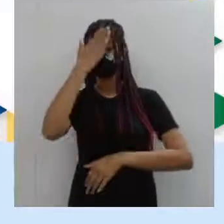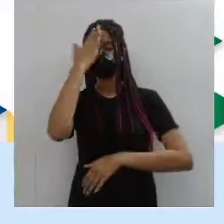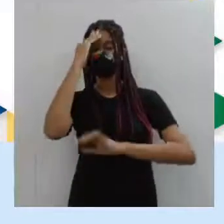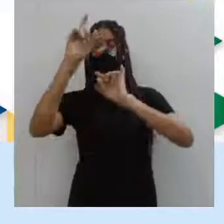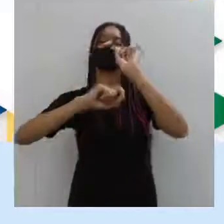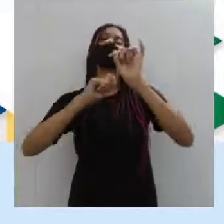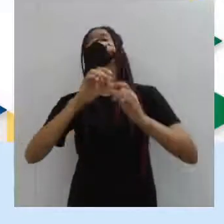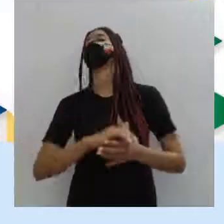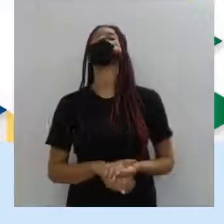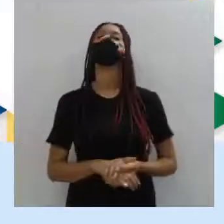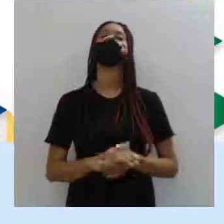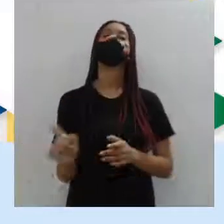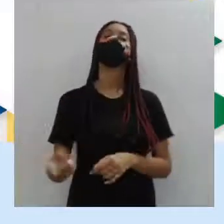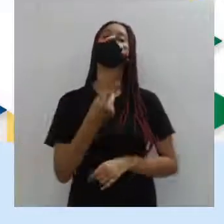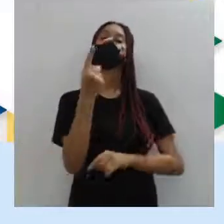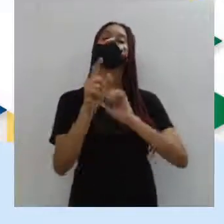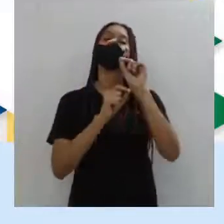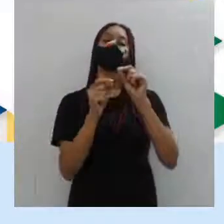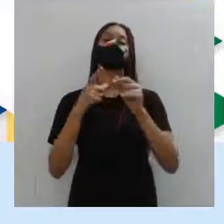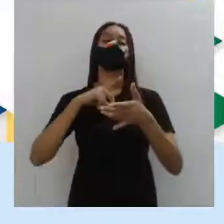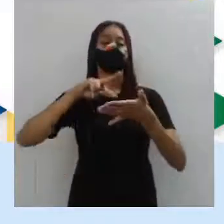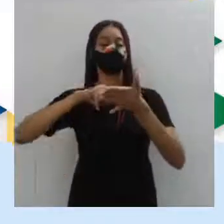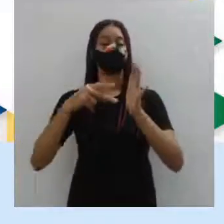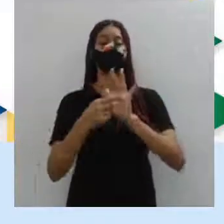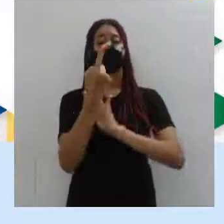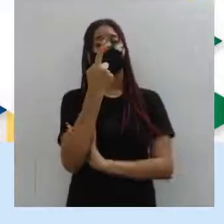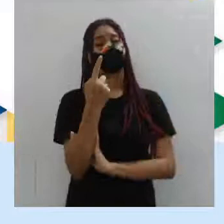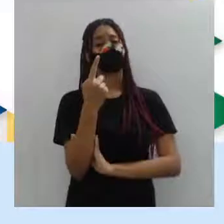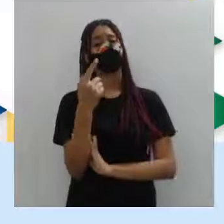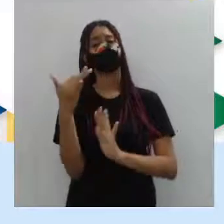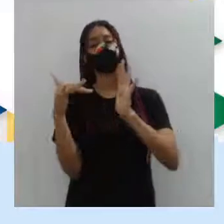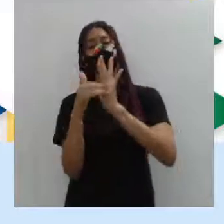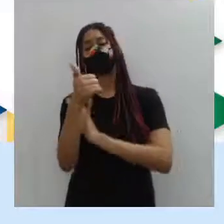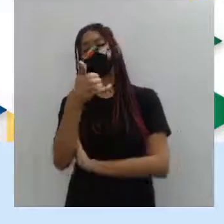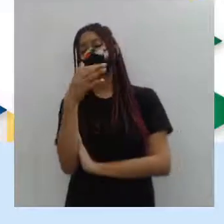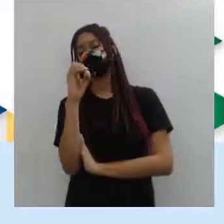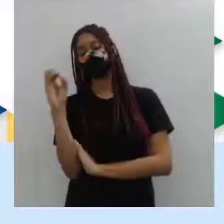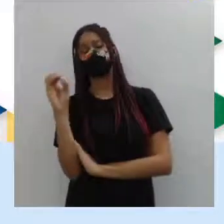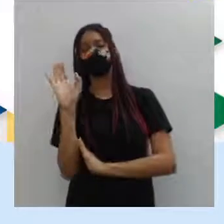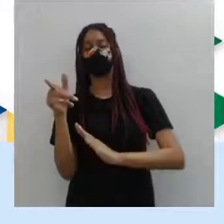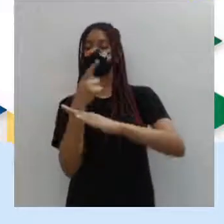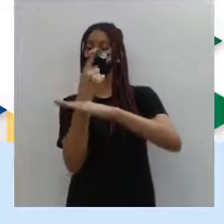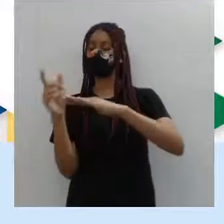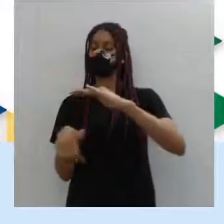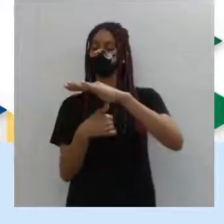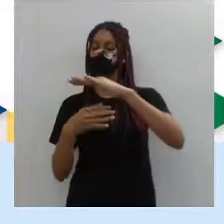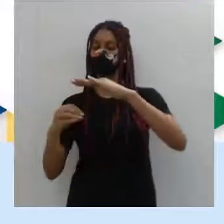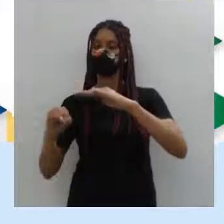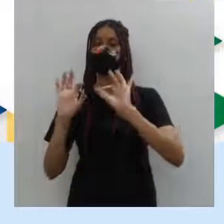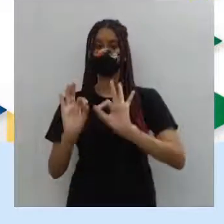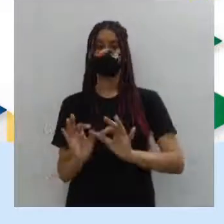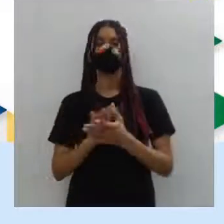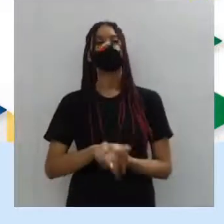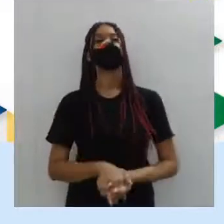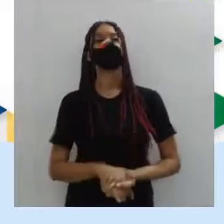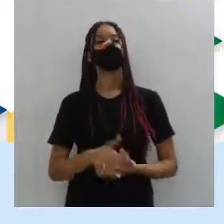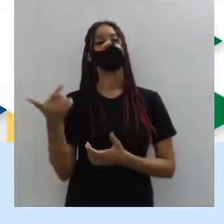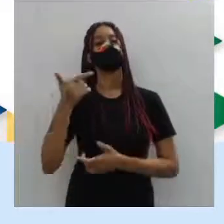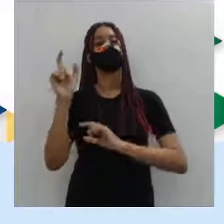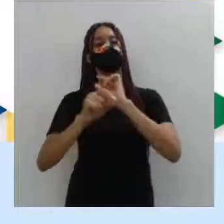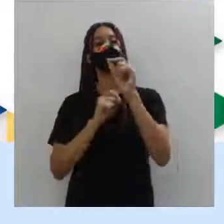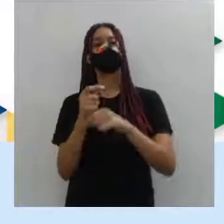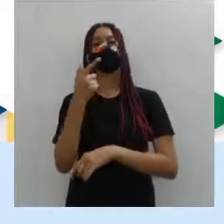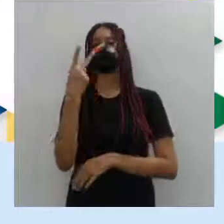Ó, o item 1 é 1 para 100, não tenho que simplificar, já está 1 sobre 100, ok? Na árvore